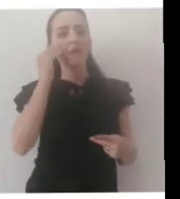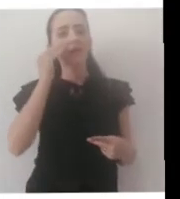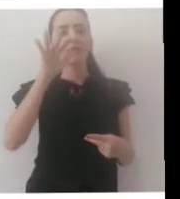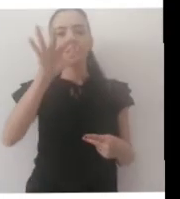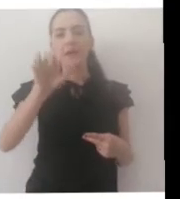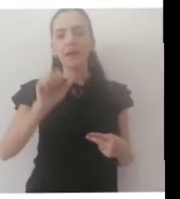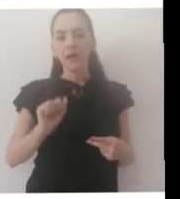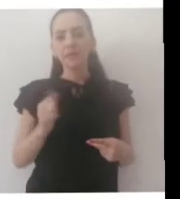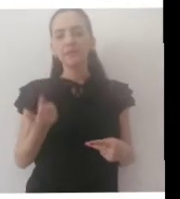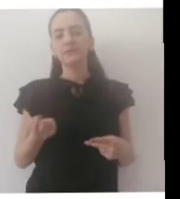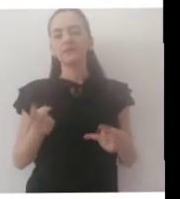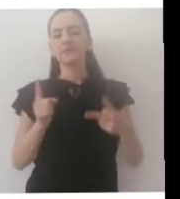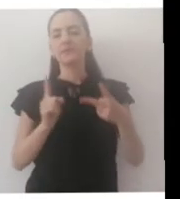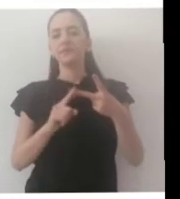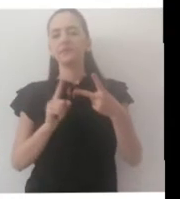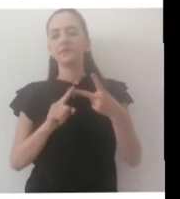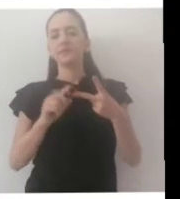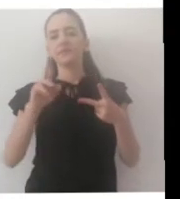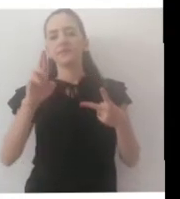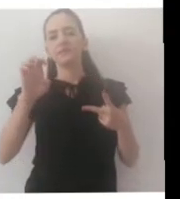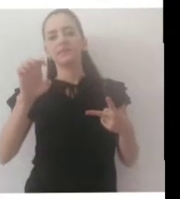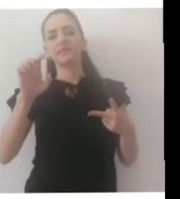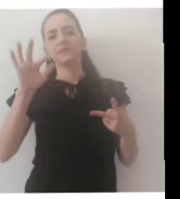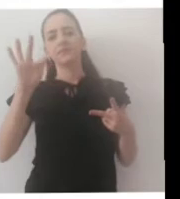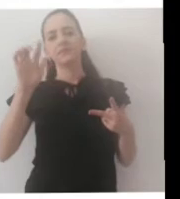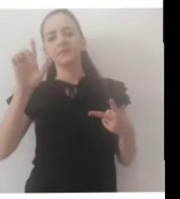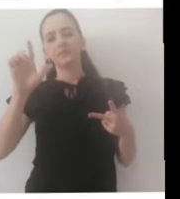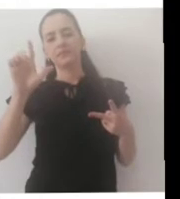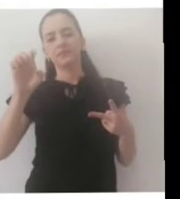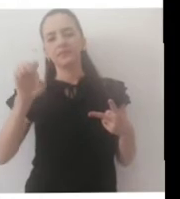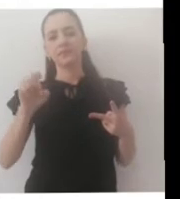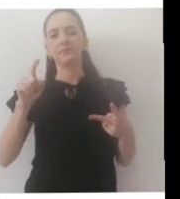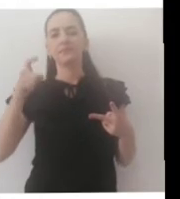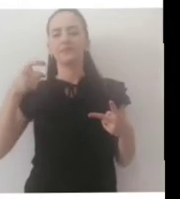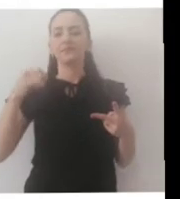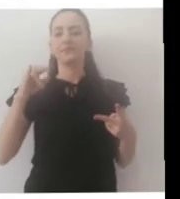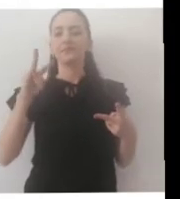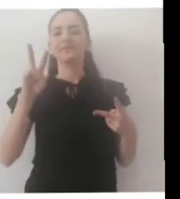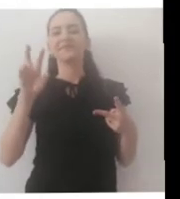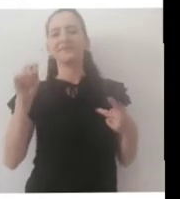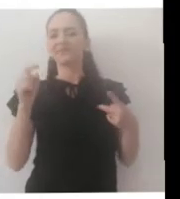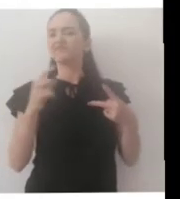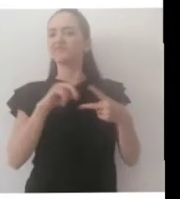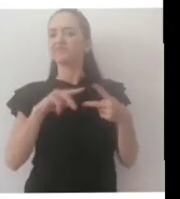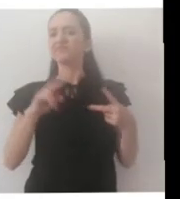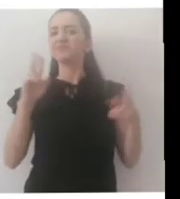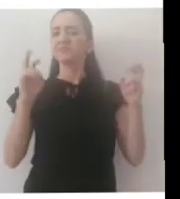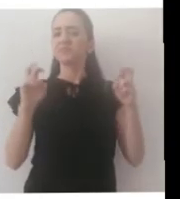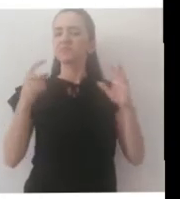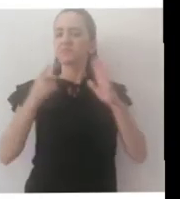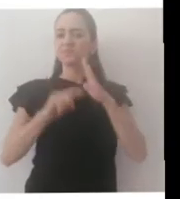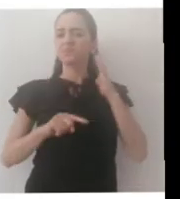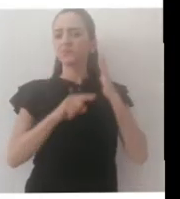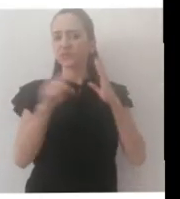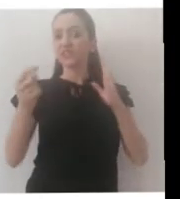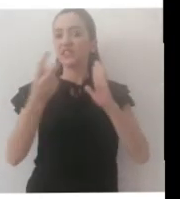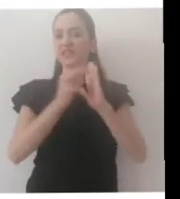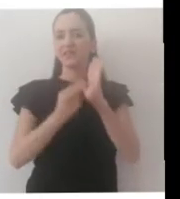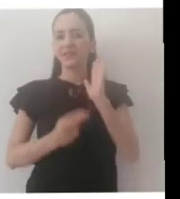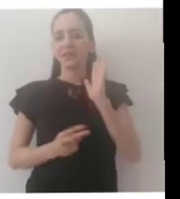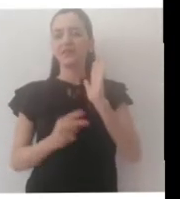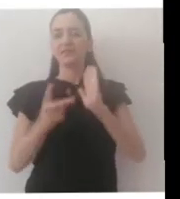vão ler o livro com mais calma e vão entender. Porque, de fato, é um pouquinho complexo. Vamos lá. Existem mais animais ou vacas no